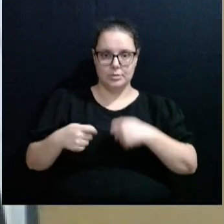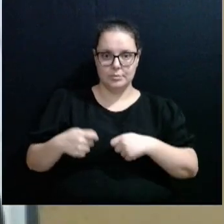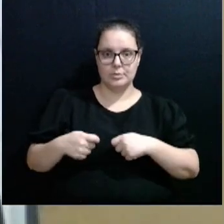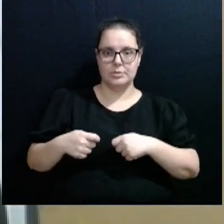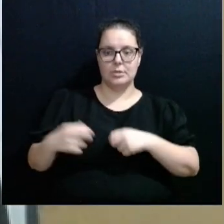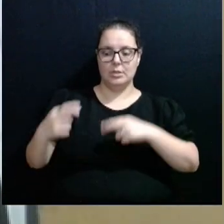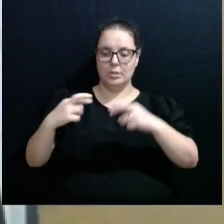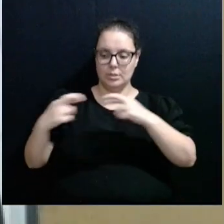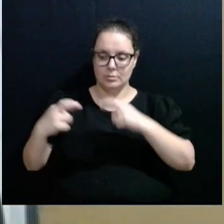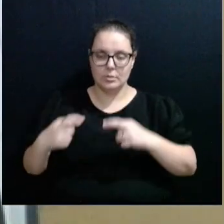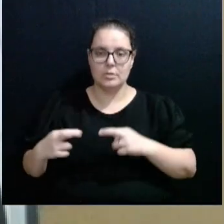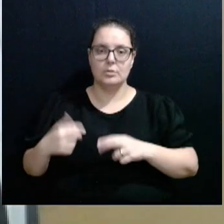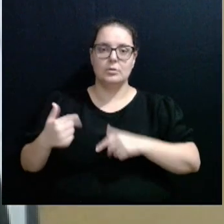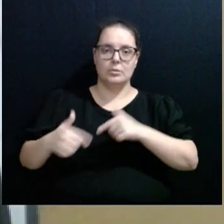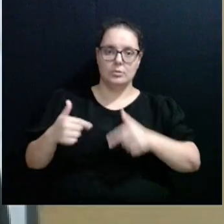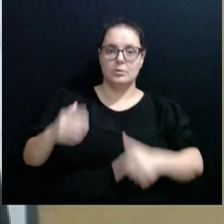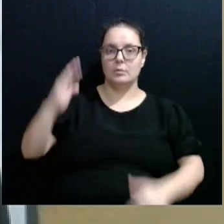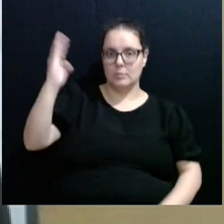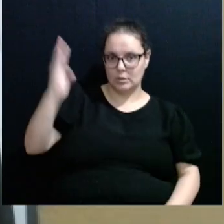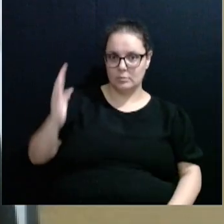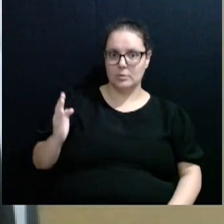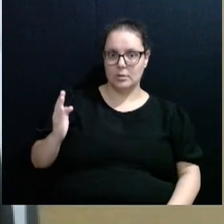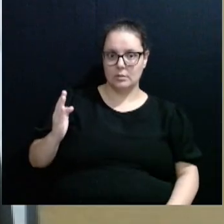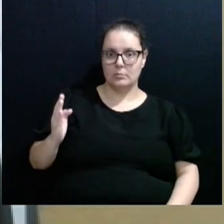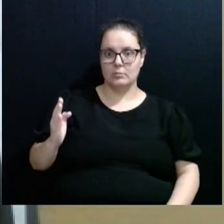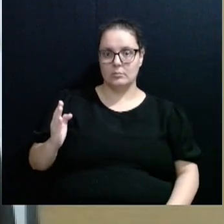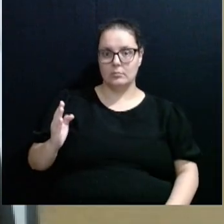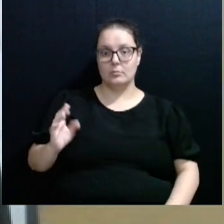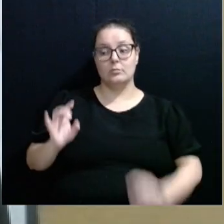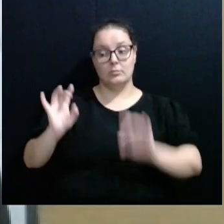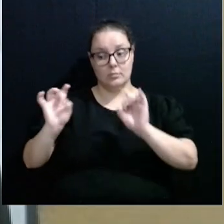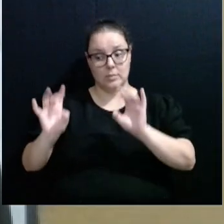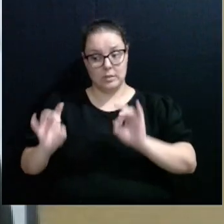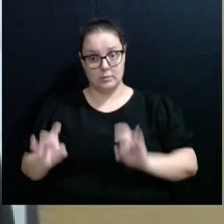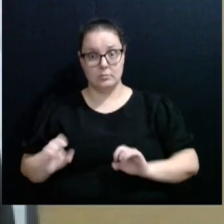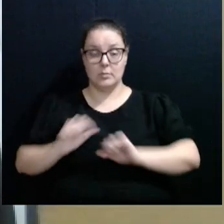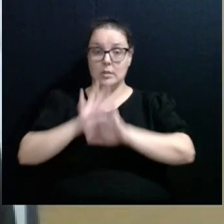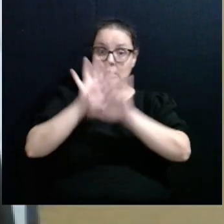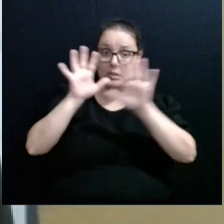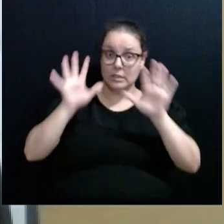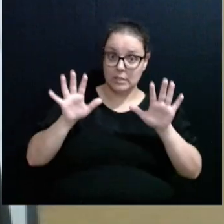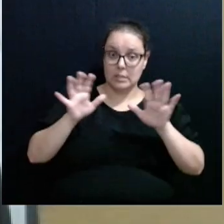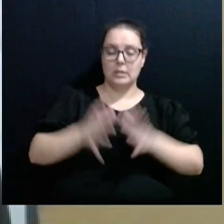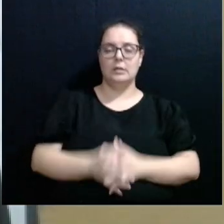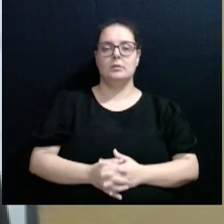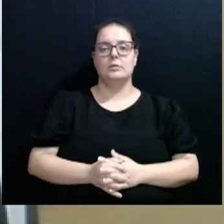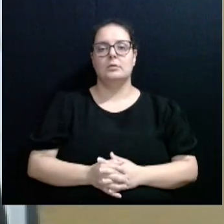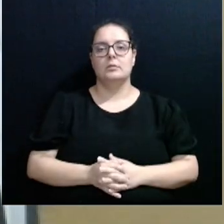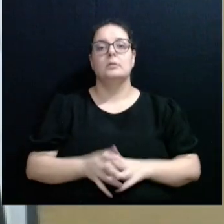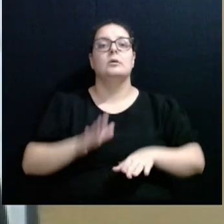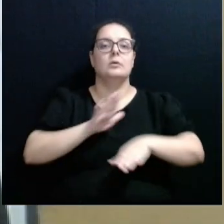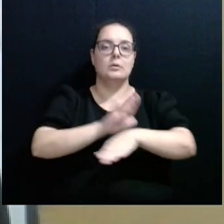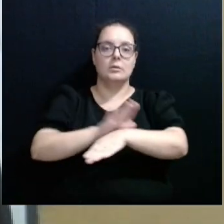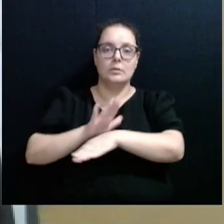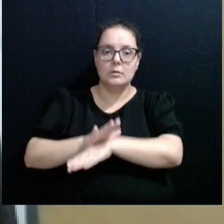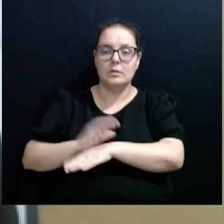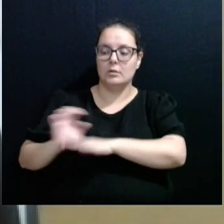do trabalho no Brasil, algo mais específico, mais claro e que vai auxiliar tanto as empresas